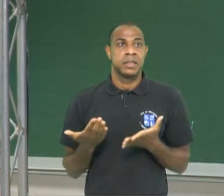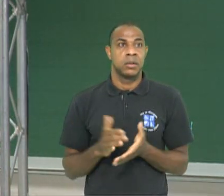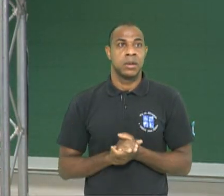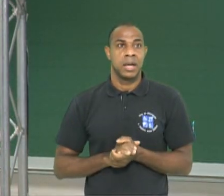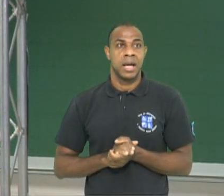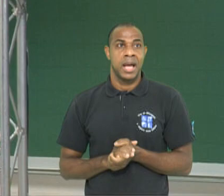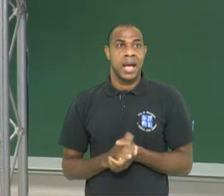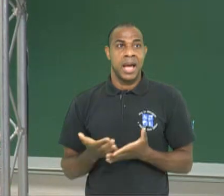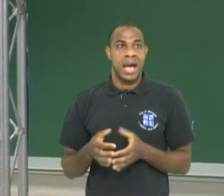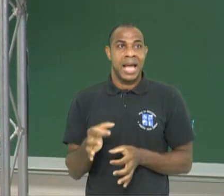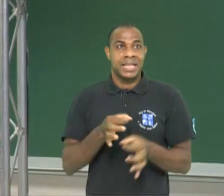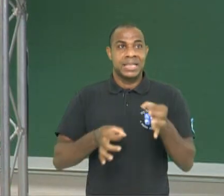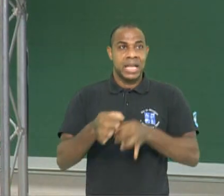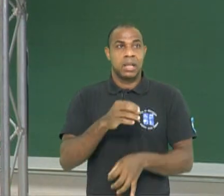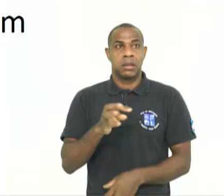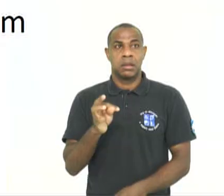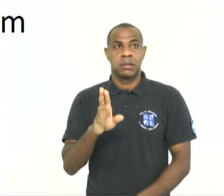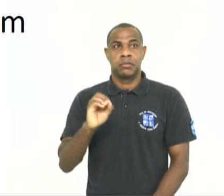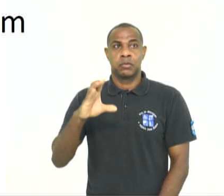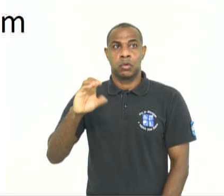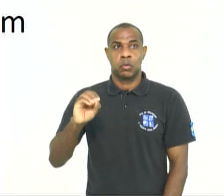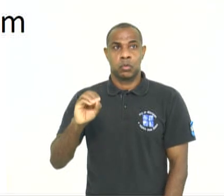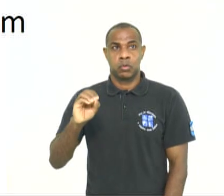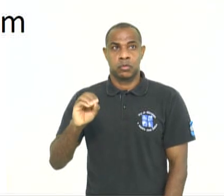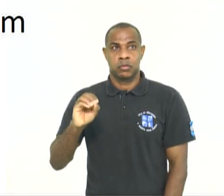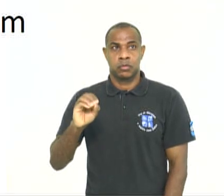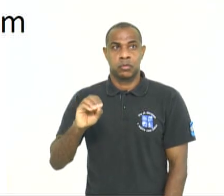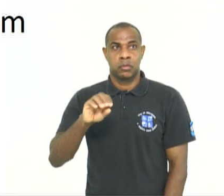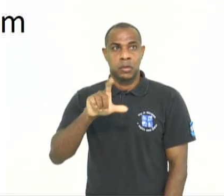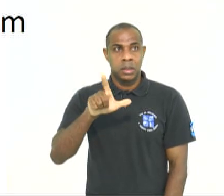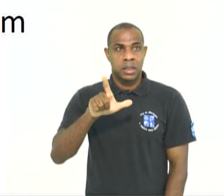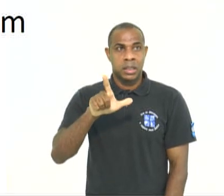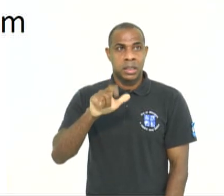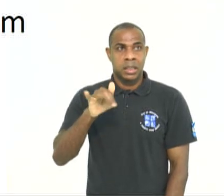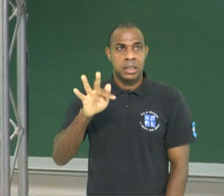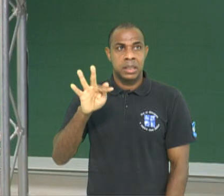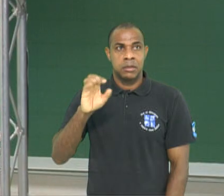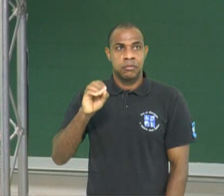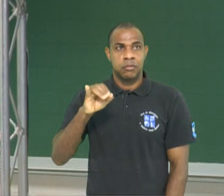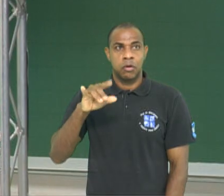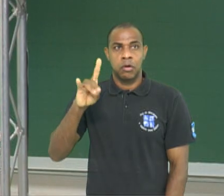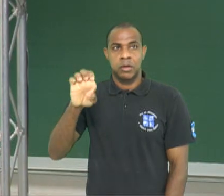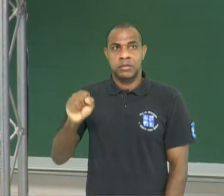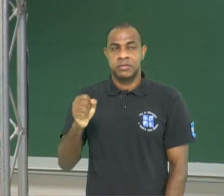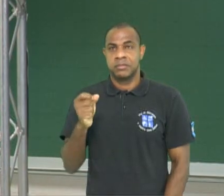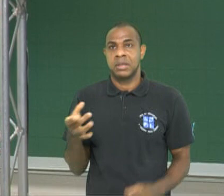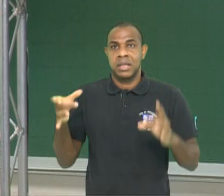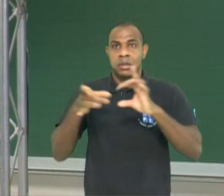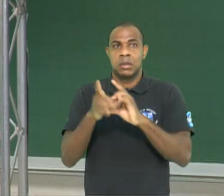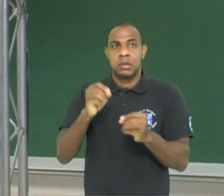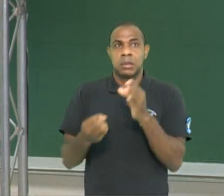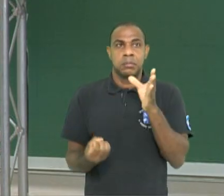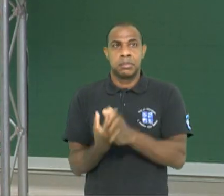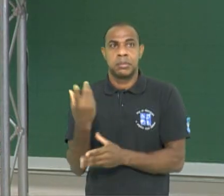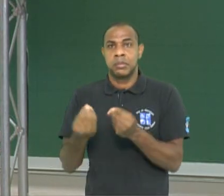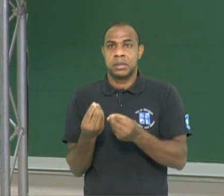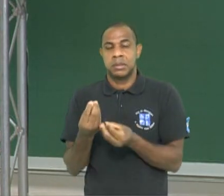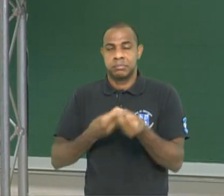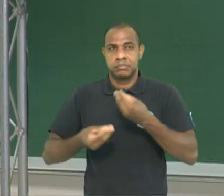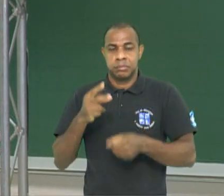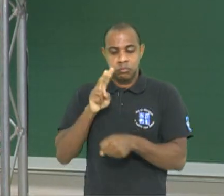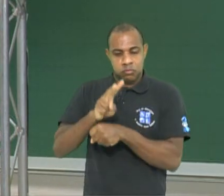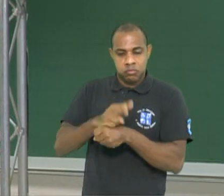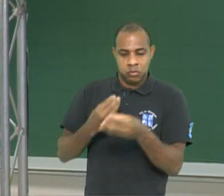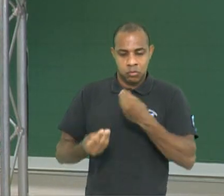eles vão dar origem às células chamadas linfócitos B e T, sendo que um deles ali está associado à formação de anticorpos, a produção